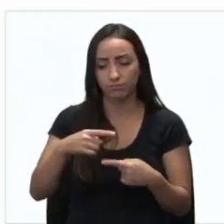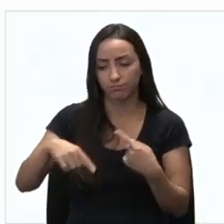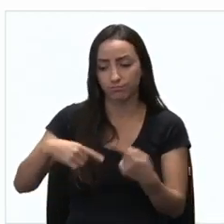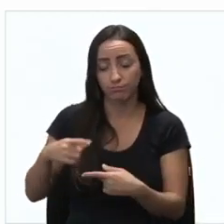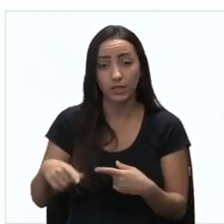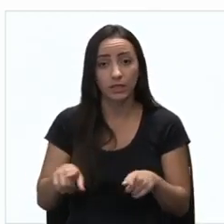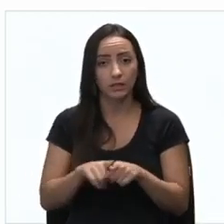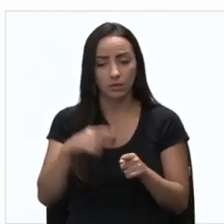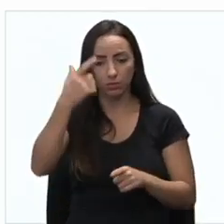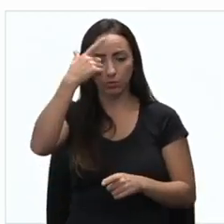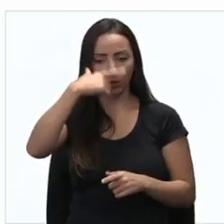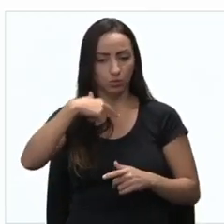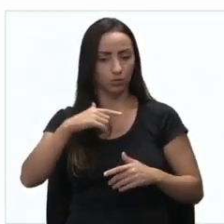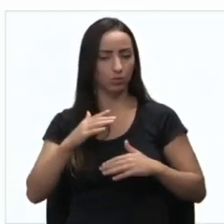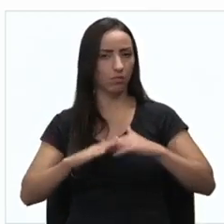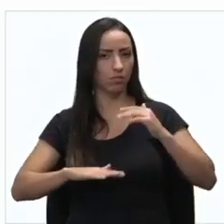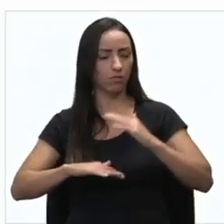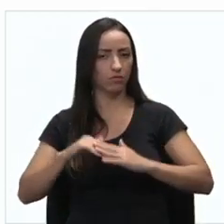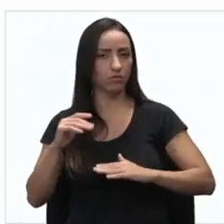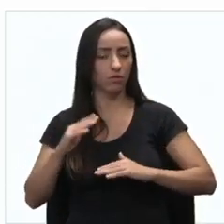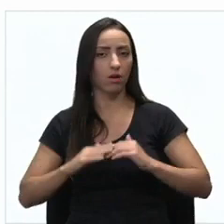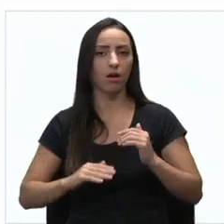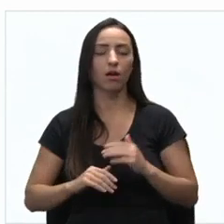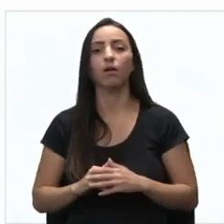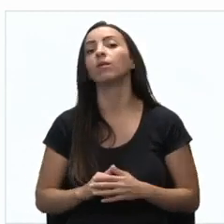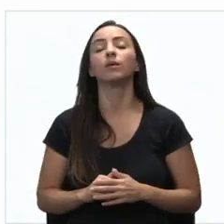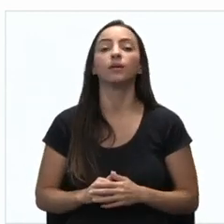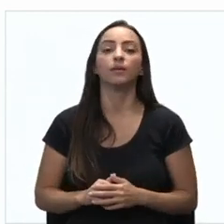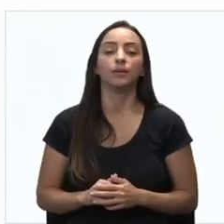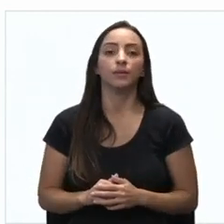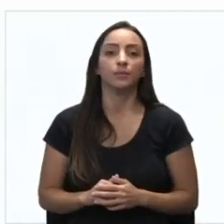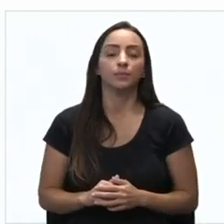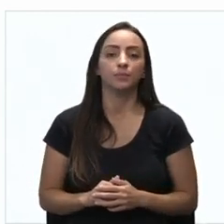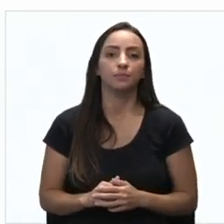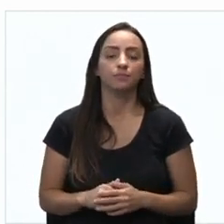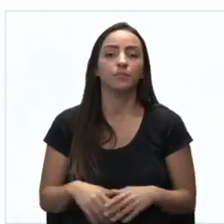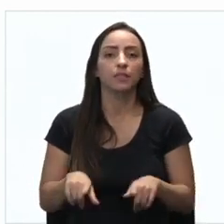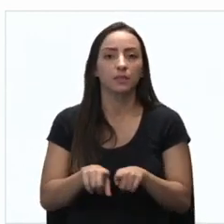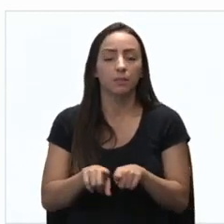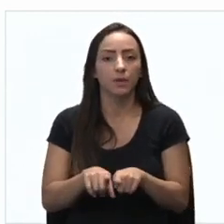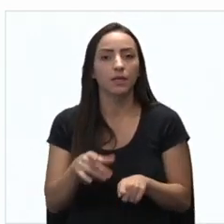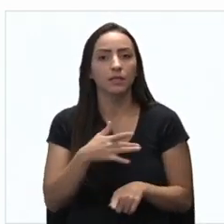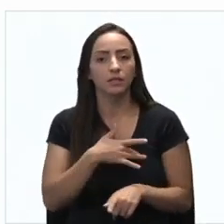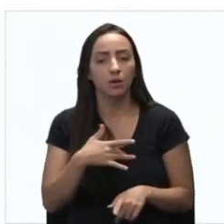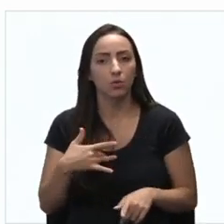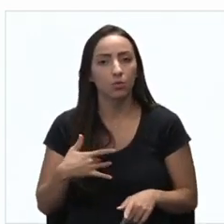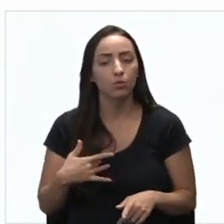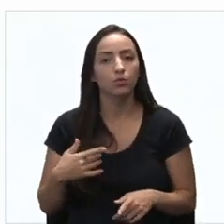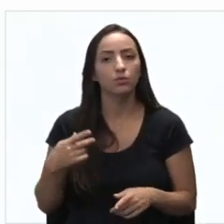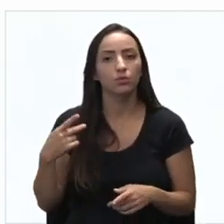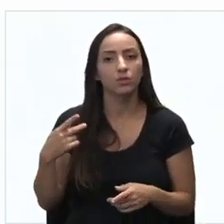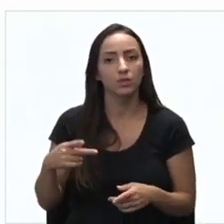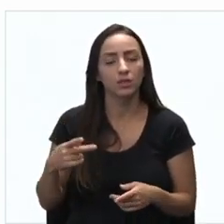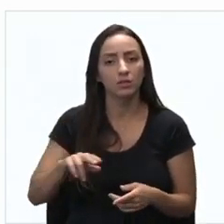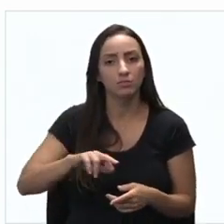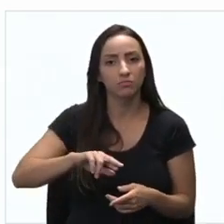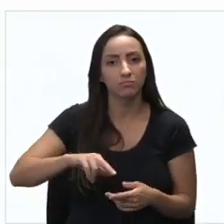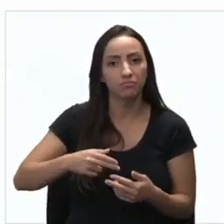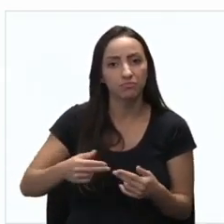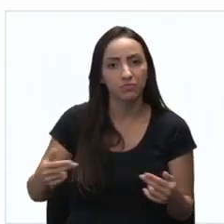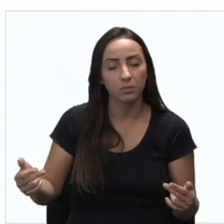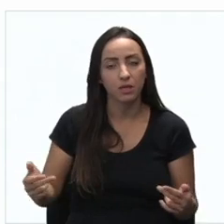postura profissional frente à saúde como um valor coletivo, né? A saúde e os seus determinantes